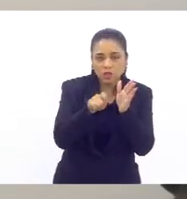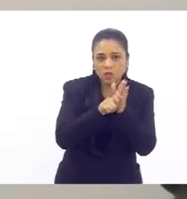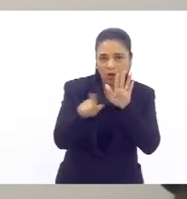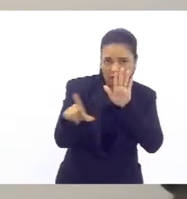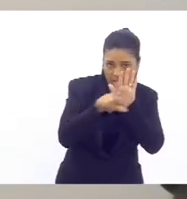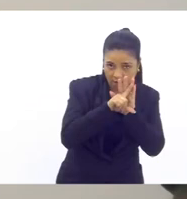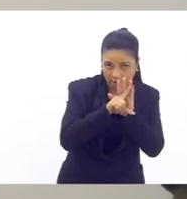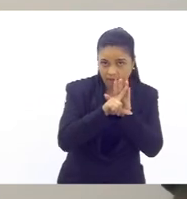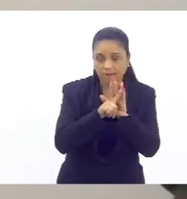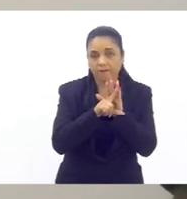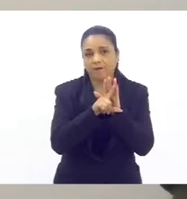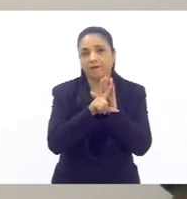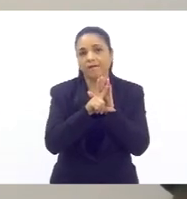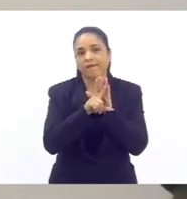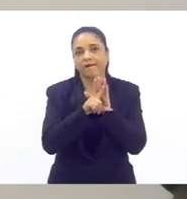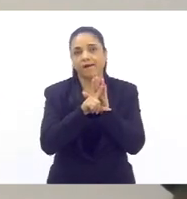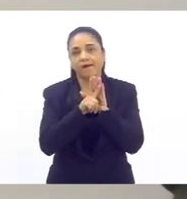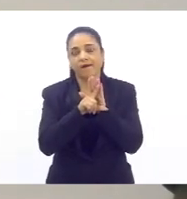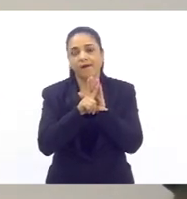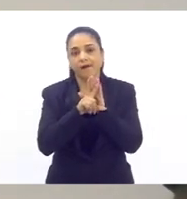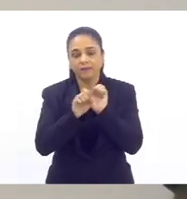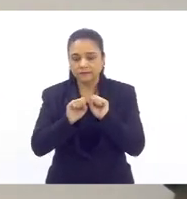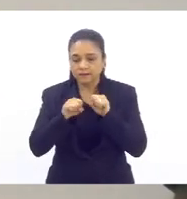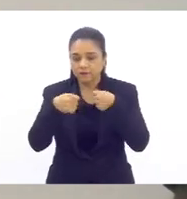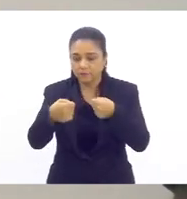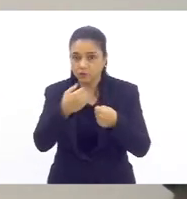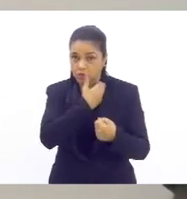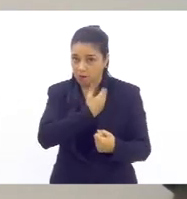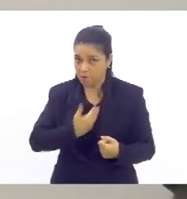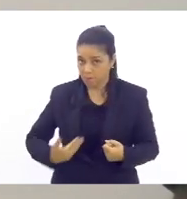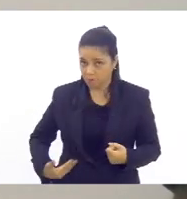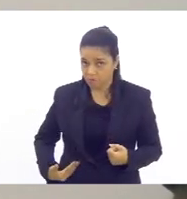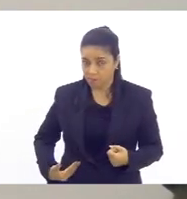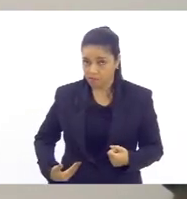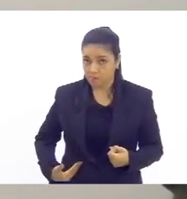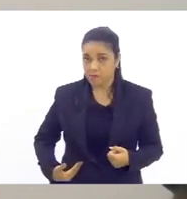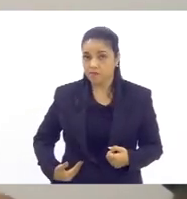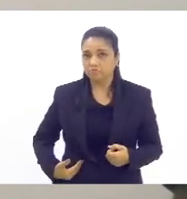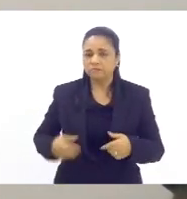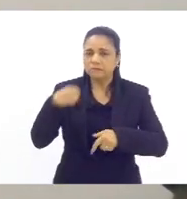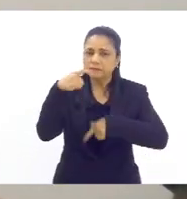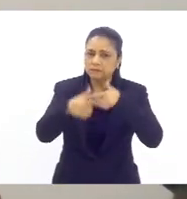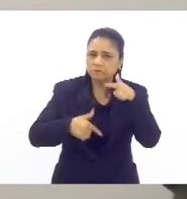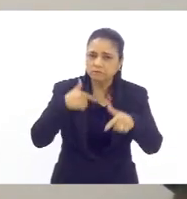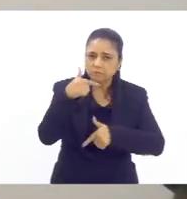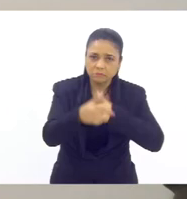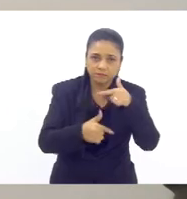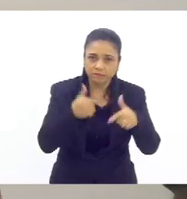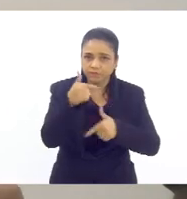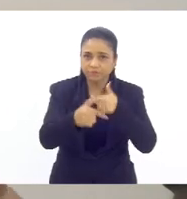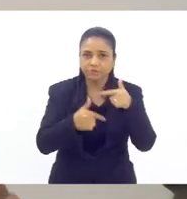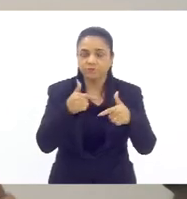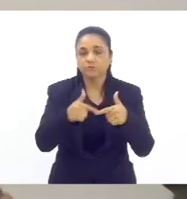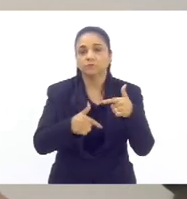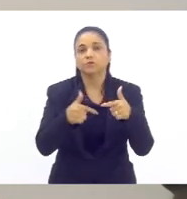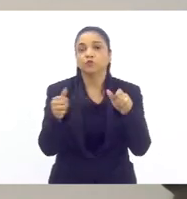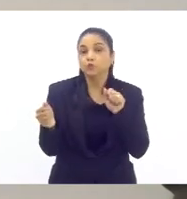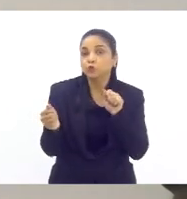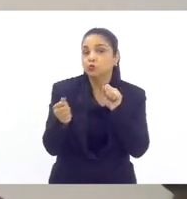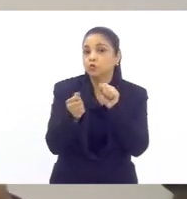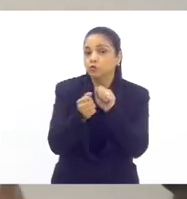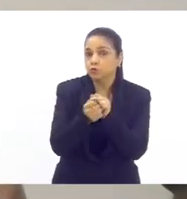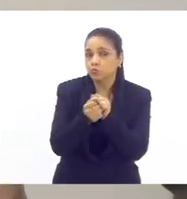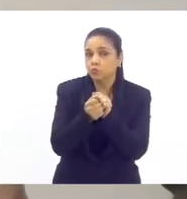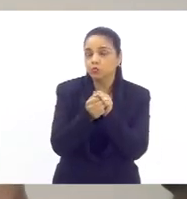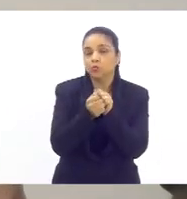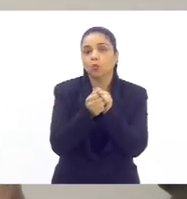eu a Defensoria Pública ela vem trabalhando sempre ao lado de